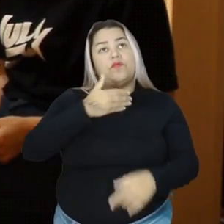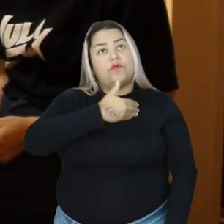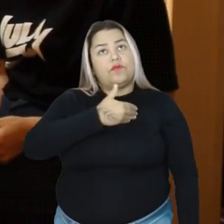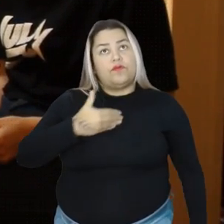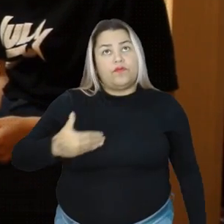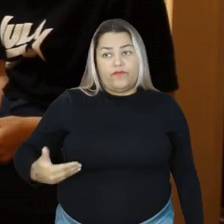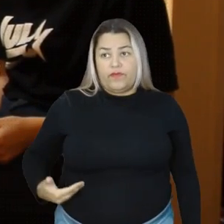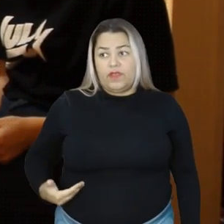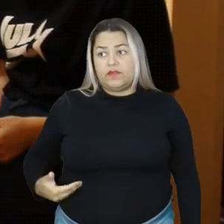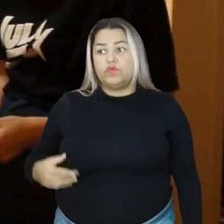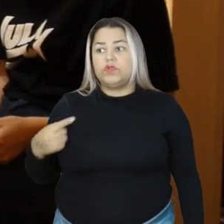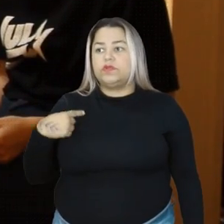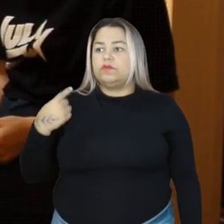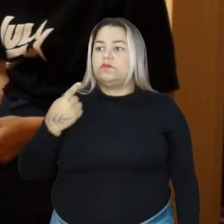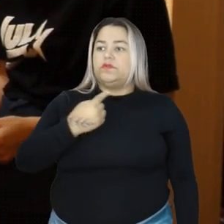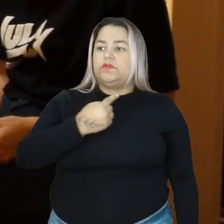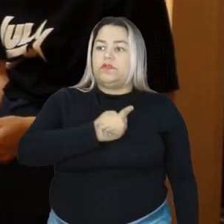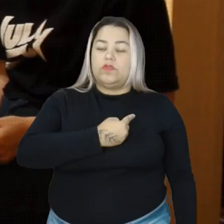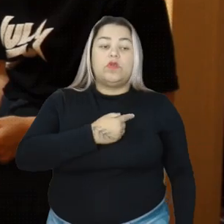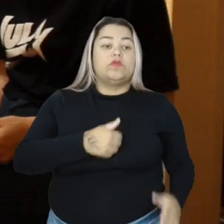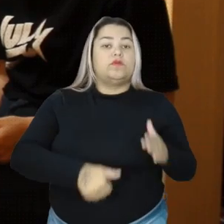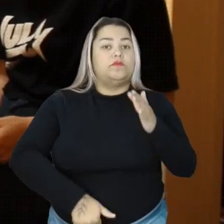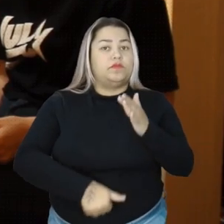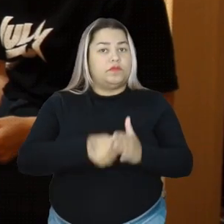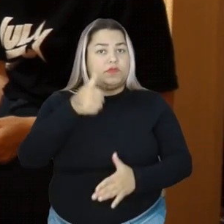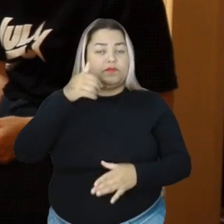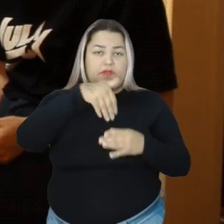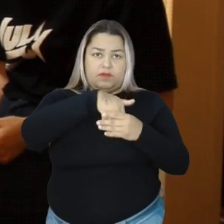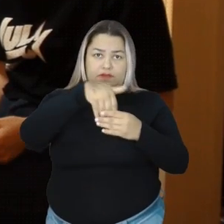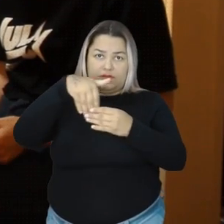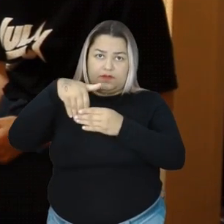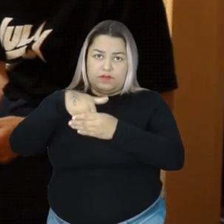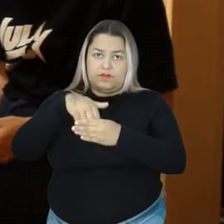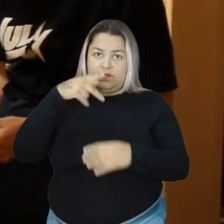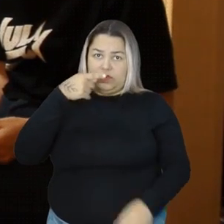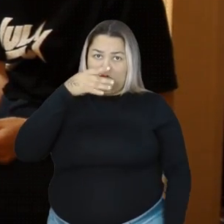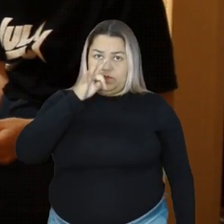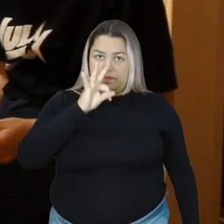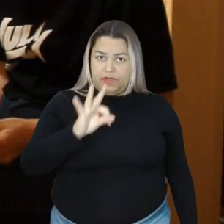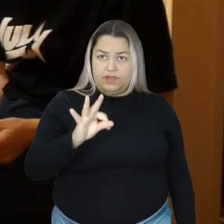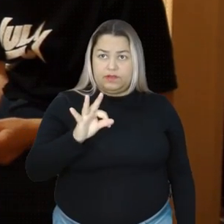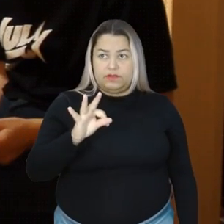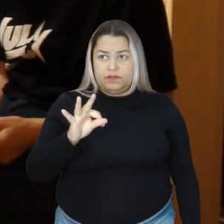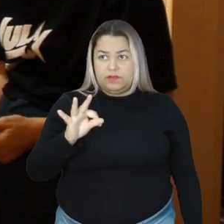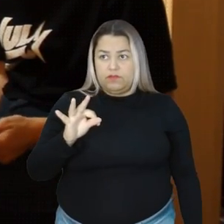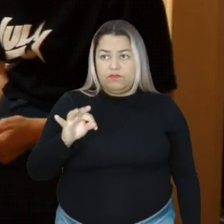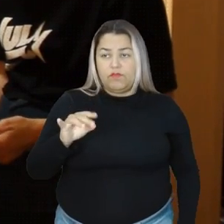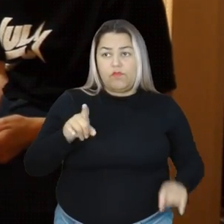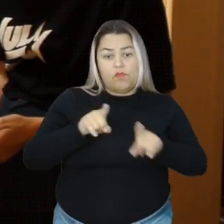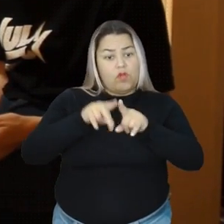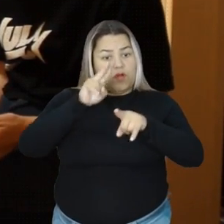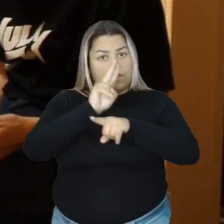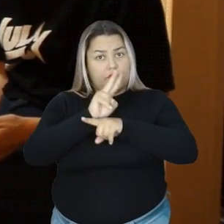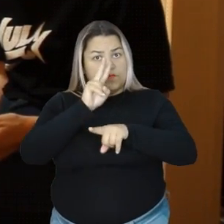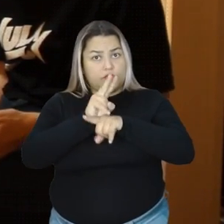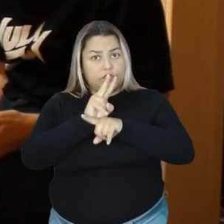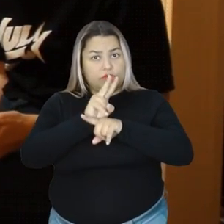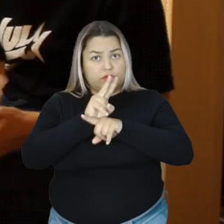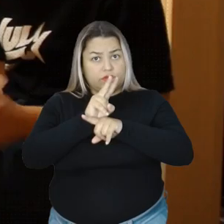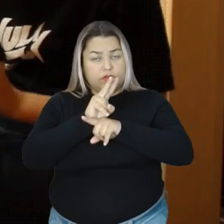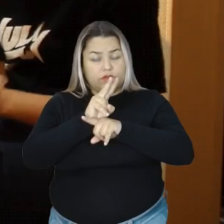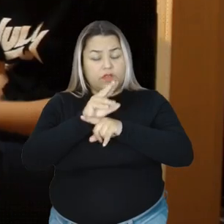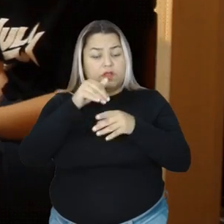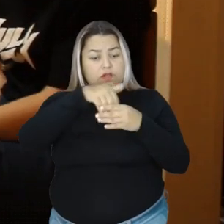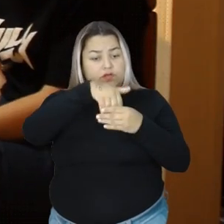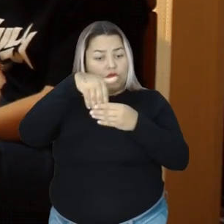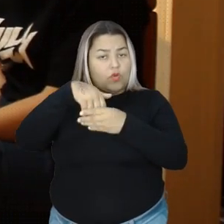Né? Porque nós tínhamos, na primeira eleição, o PT. Né? Eu fui um que defendia uma eleição. Não, mas nessa eleição